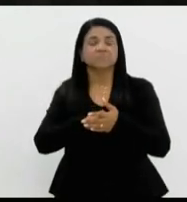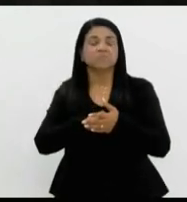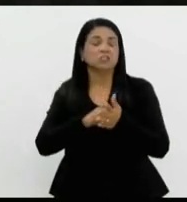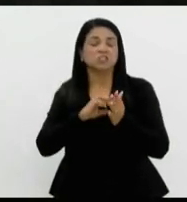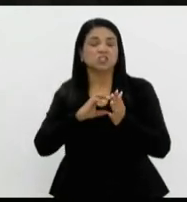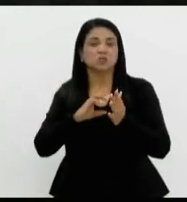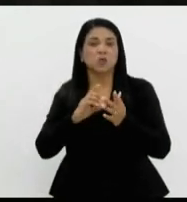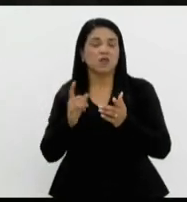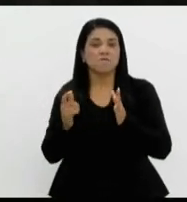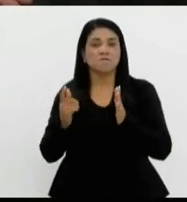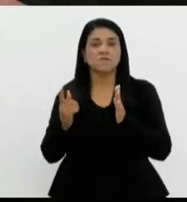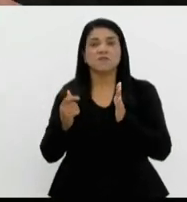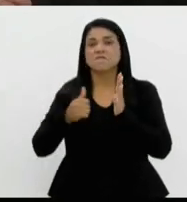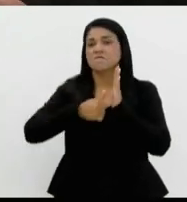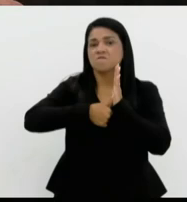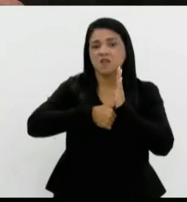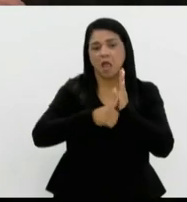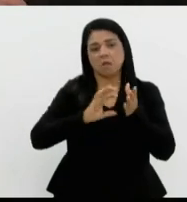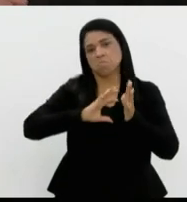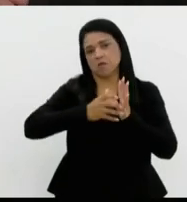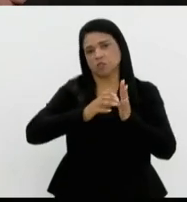pouco dois que foram assassinados